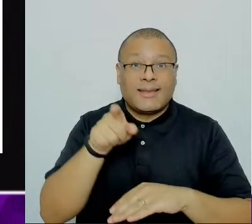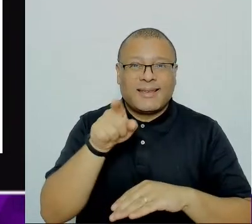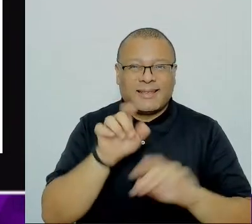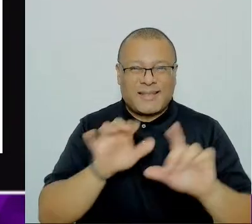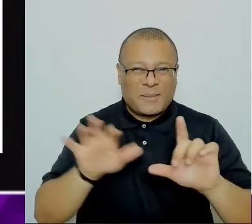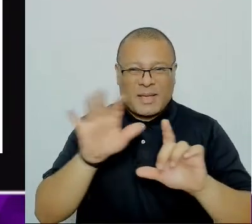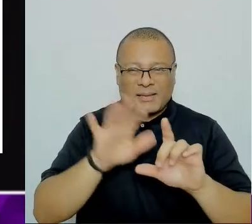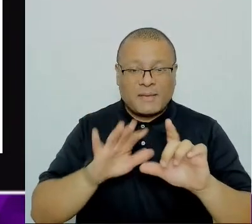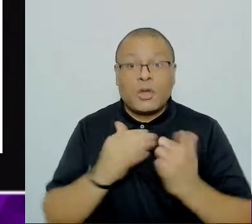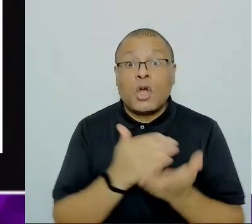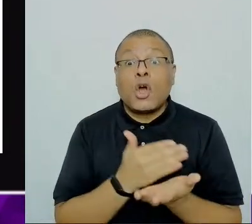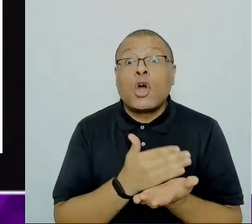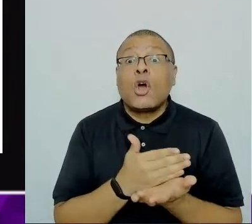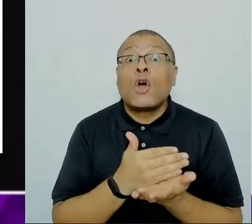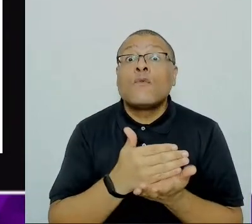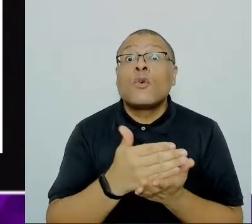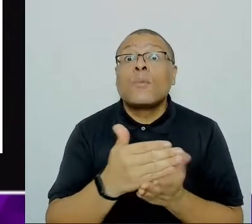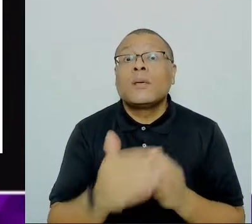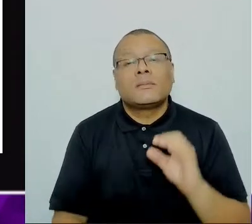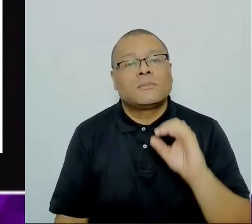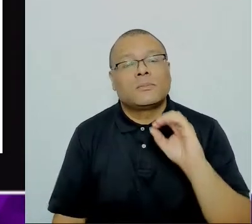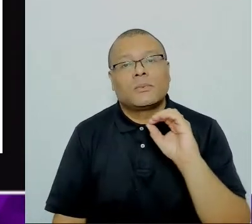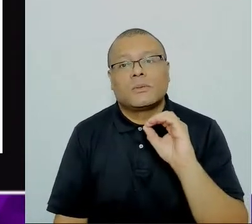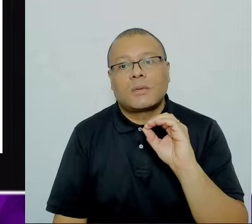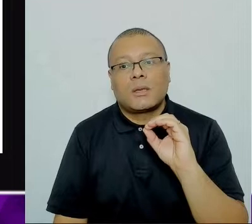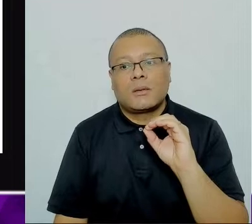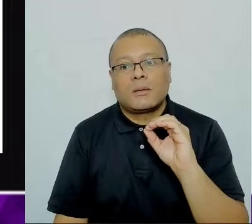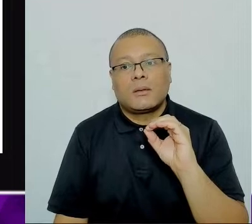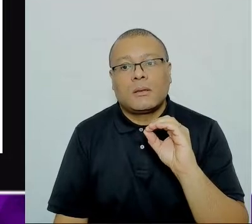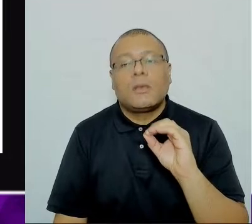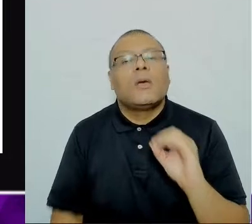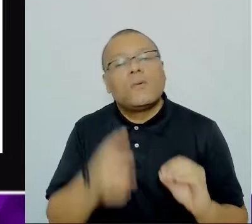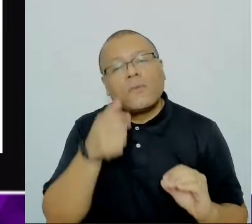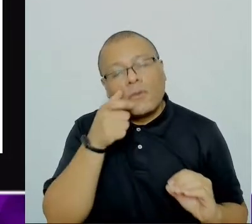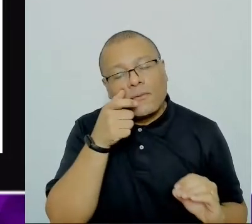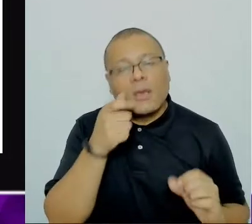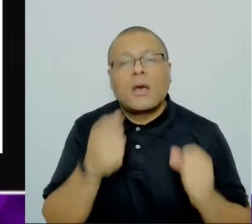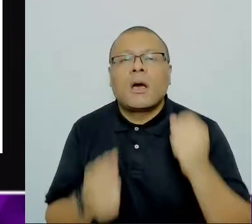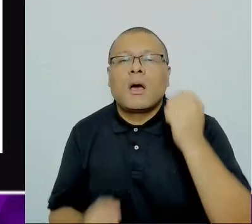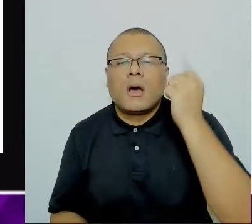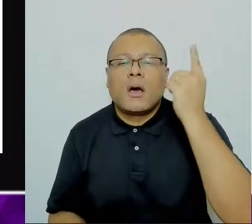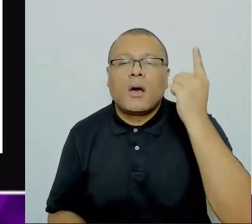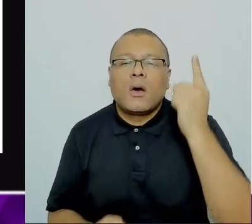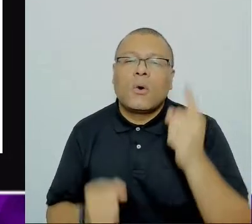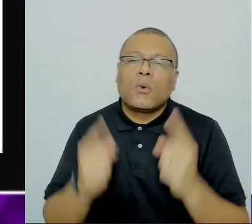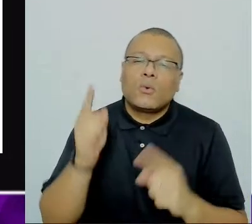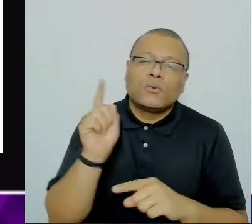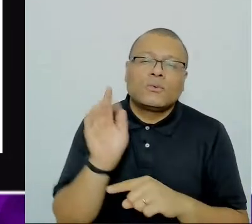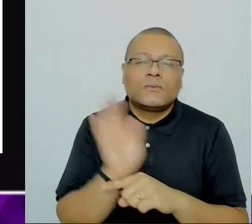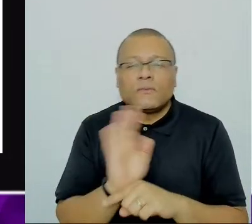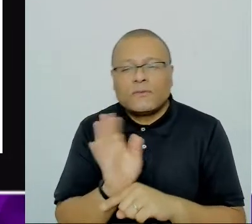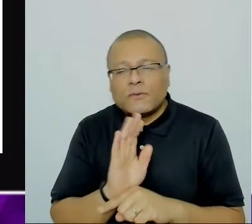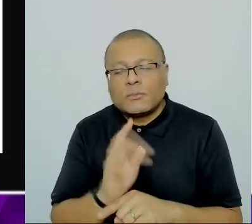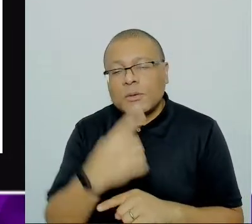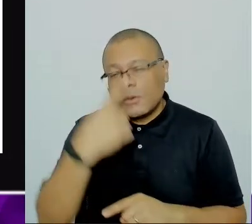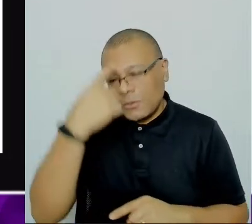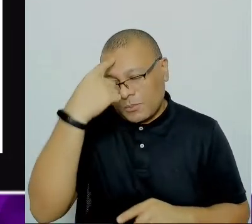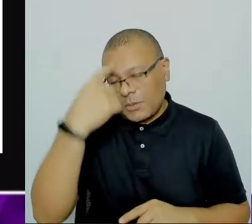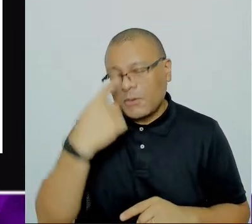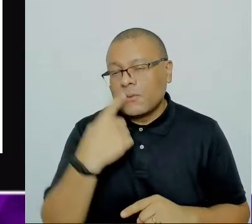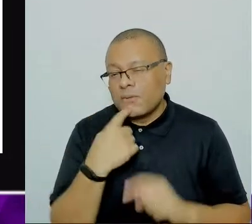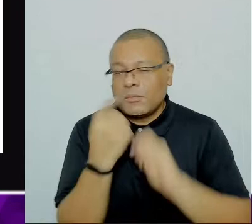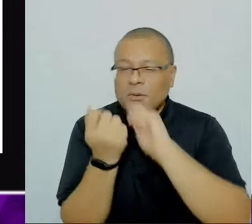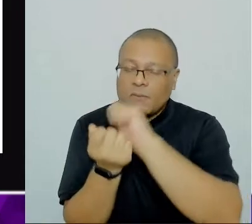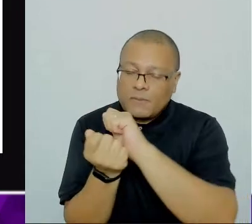do zero o meu perfil, né? Aí eu vou ter que assistir alguns filmes, aí a Disney vai começar a entender qual que é o meu perfil, vou ter que começar a assistir